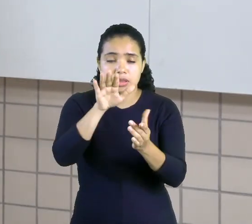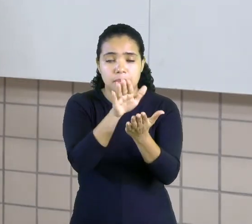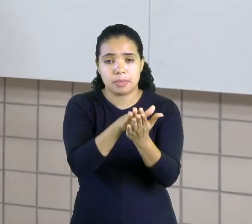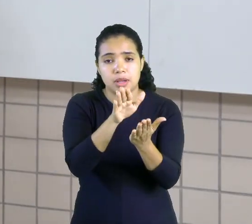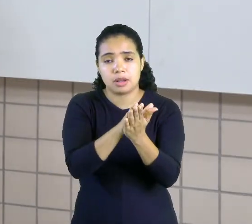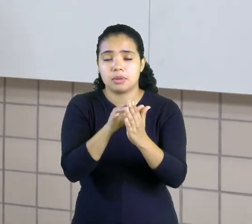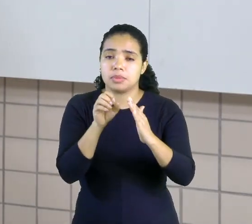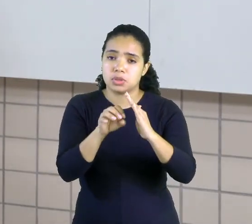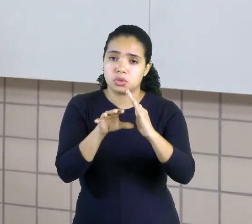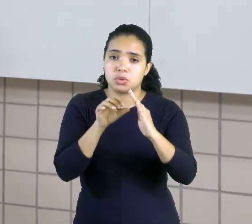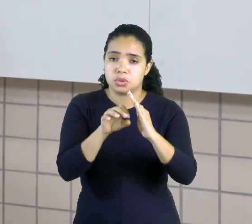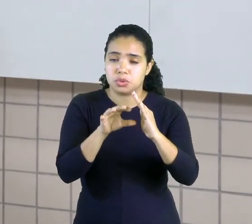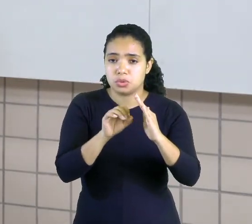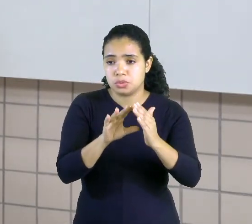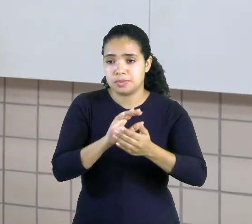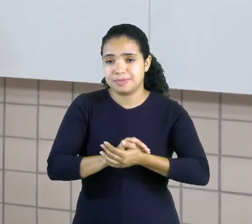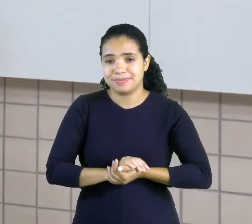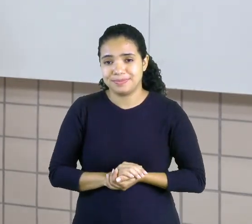Palmas Homeschool.